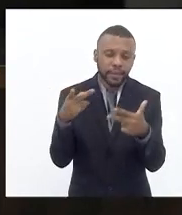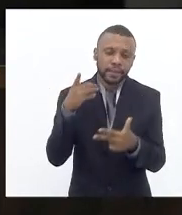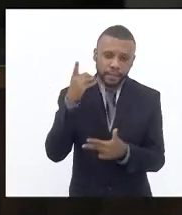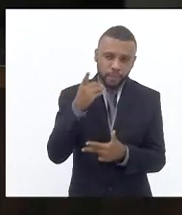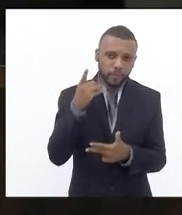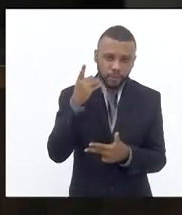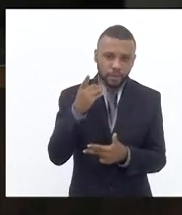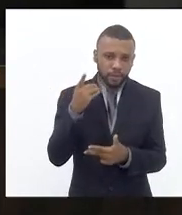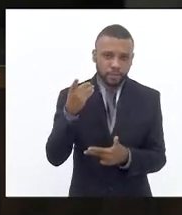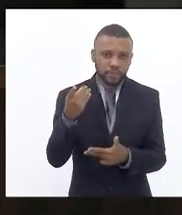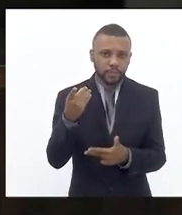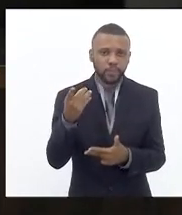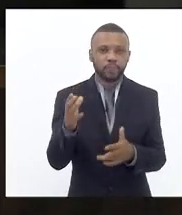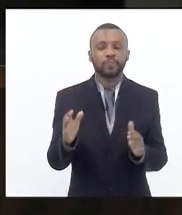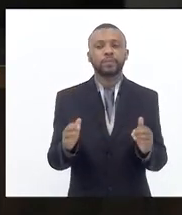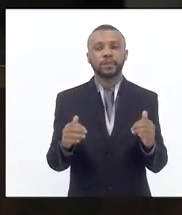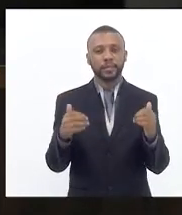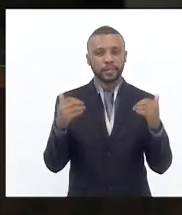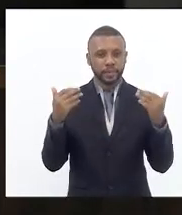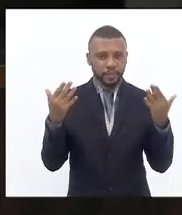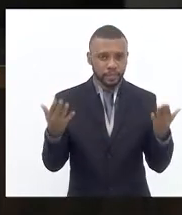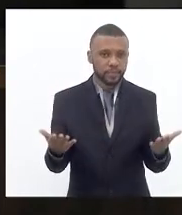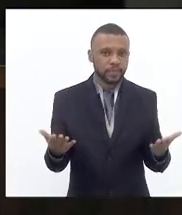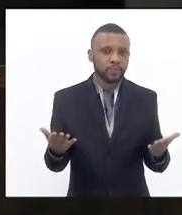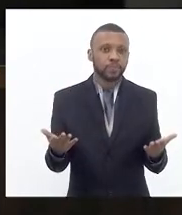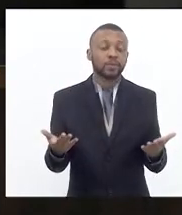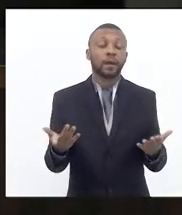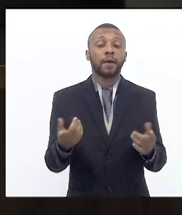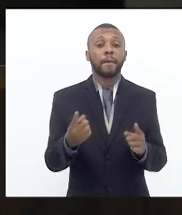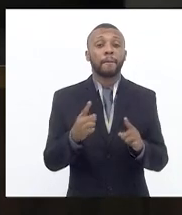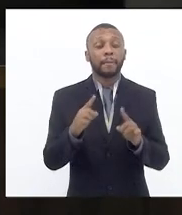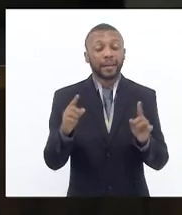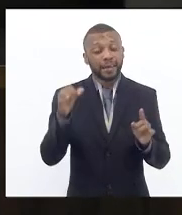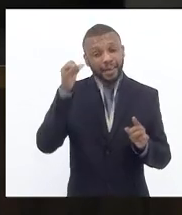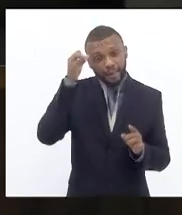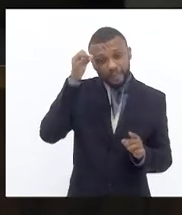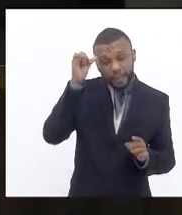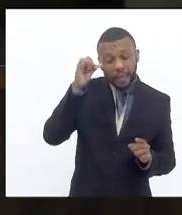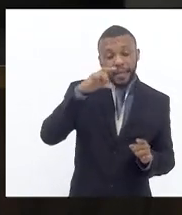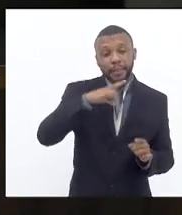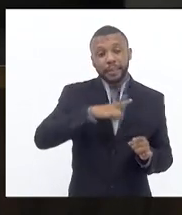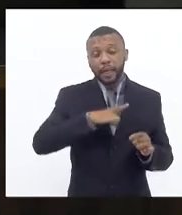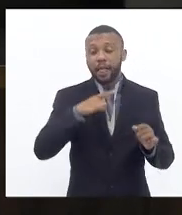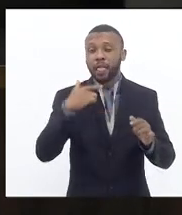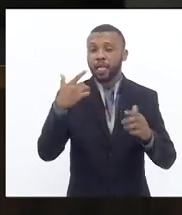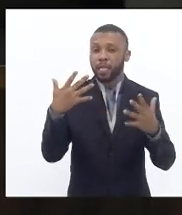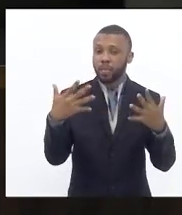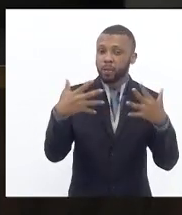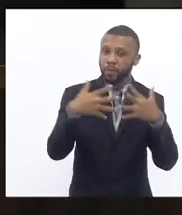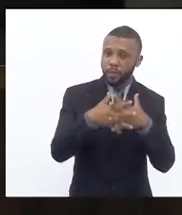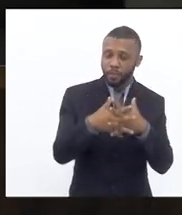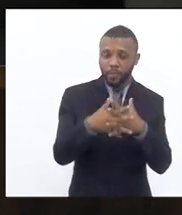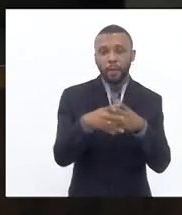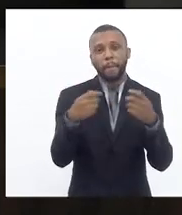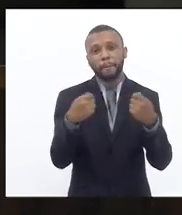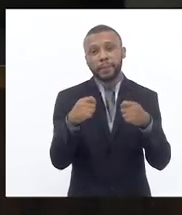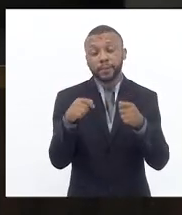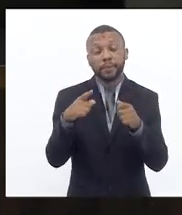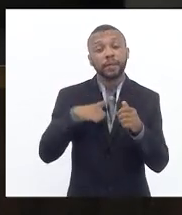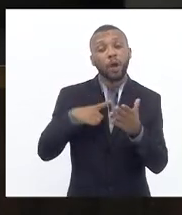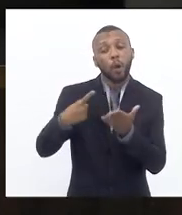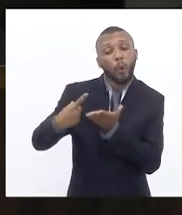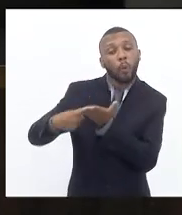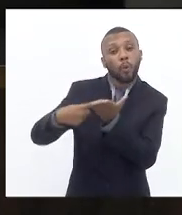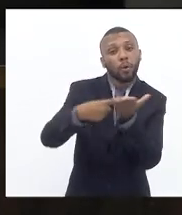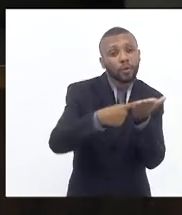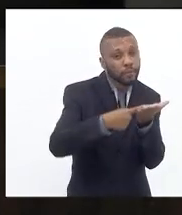Lins Ah e assim para que a Por que não haja Guetta disso no início Mas eu sempre conto por um bom senso